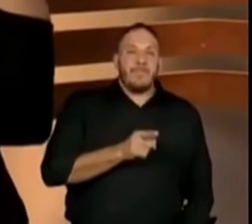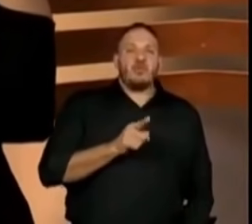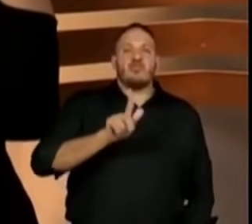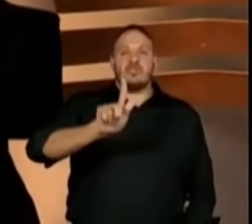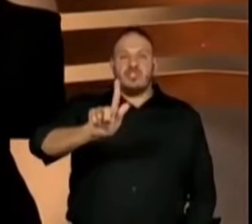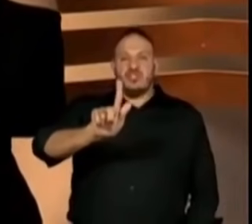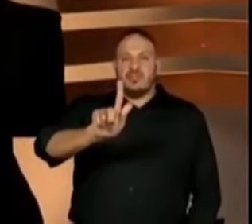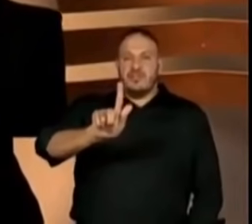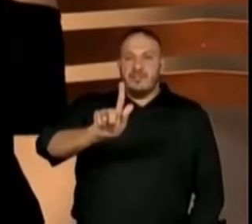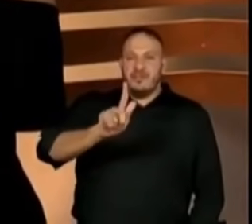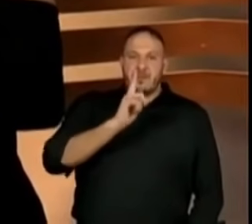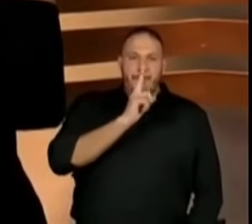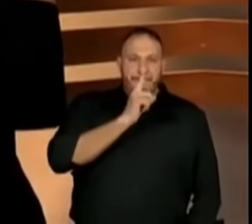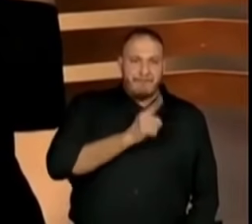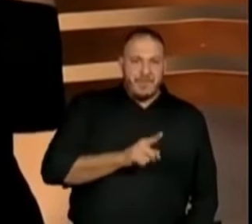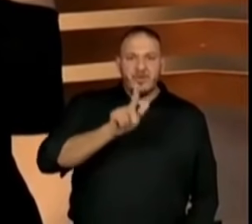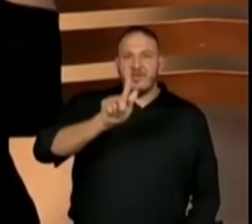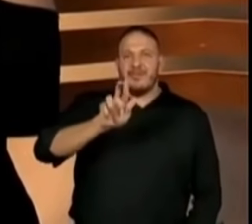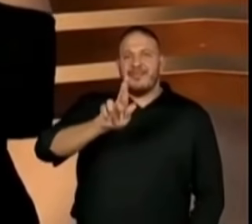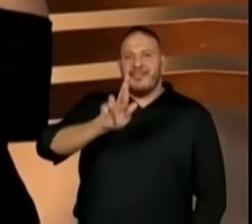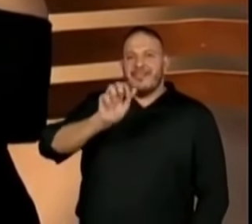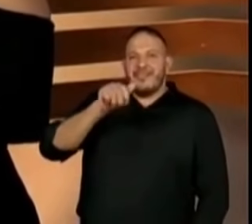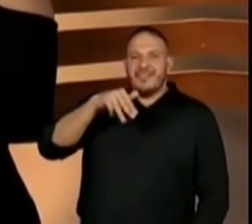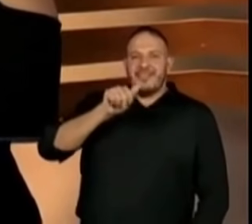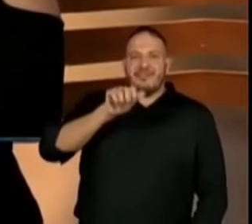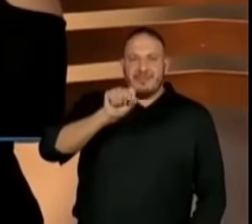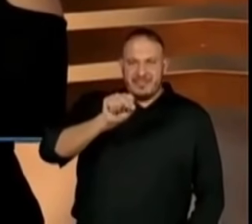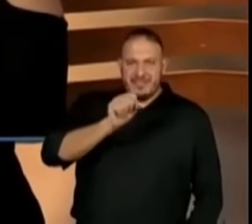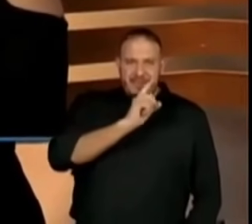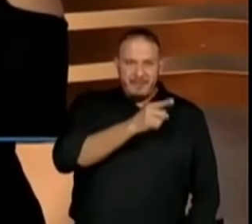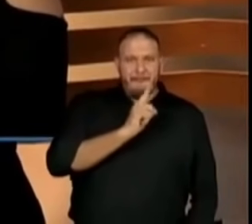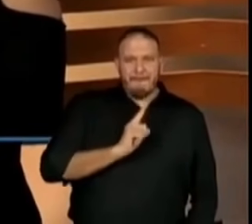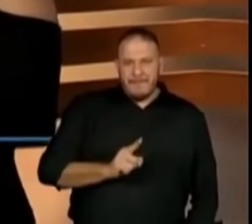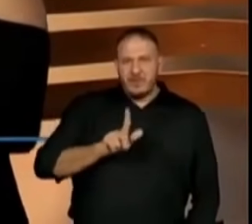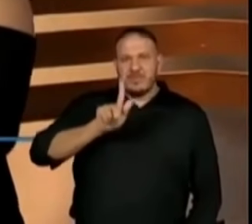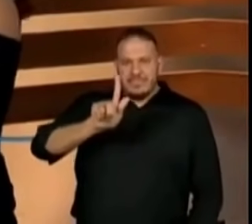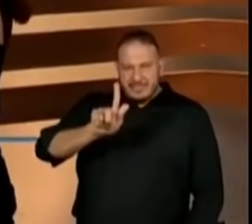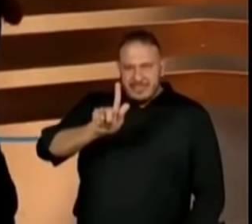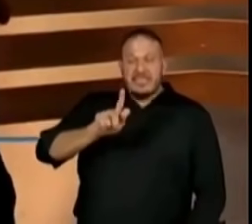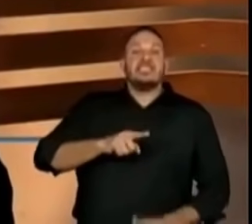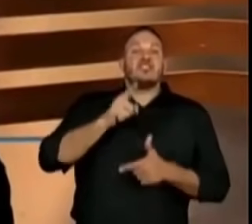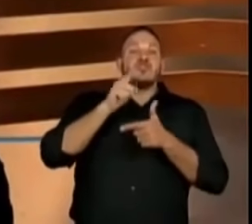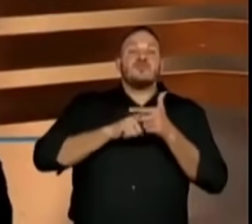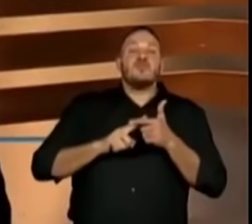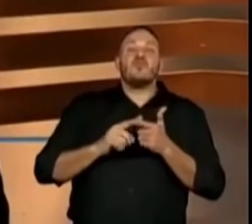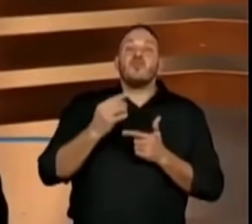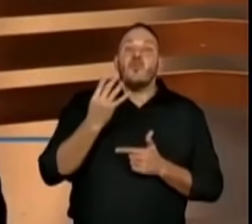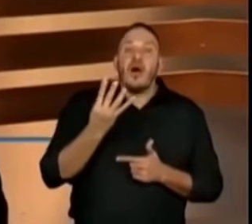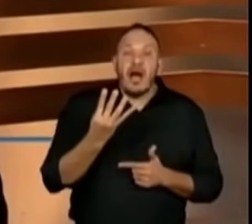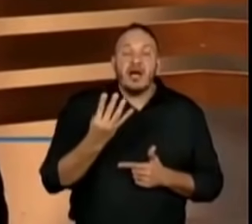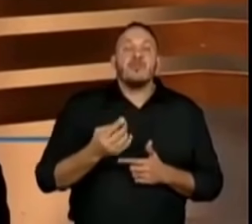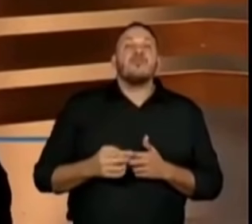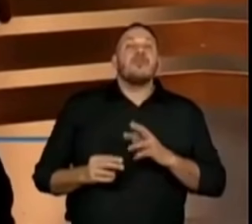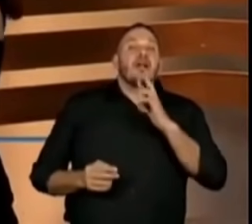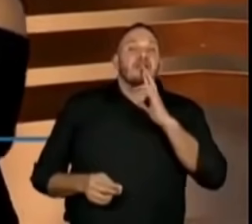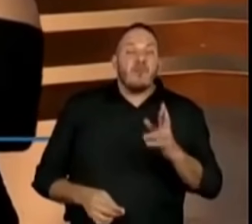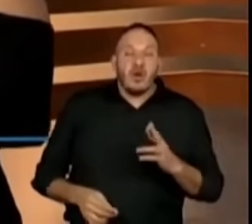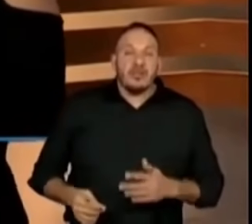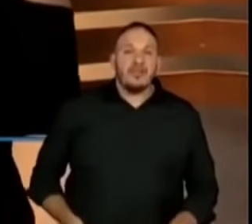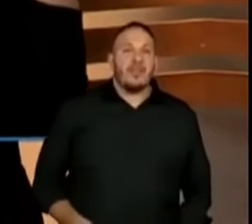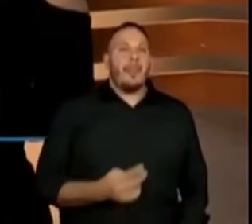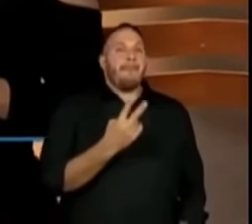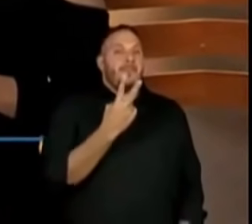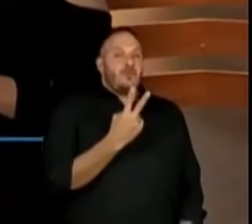1.000 gramas. Tá? Então, 1.000 gramas dividido por 4 é igual a 250